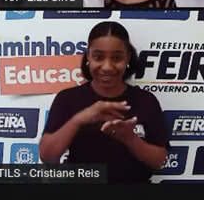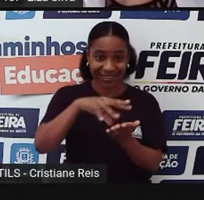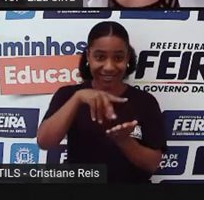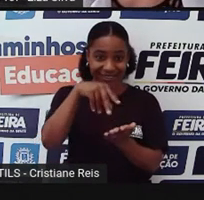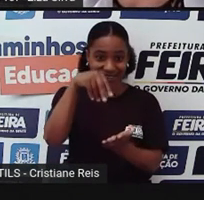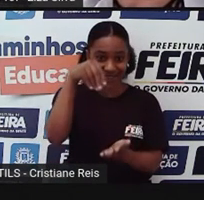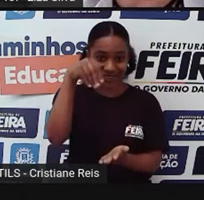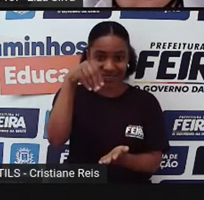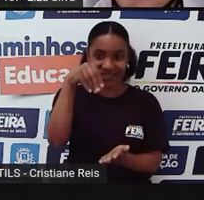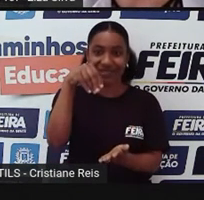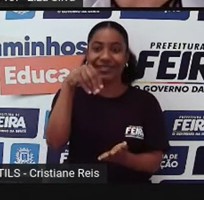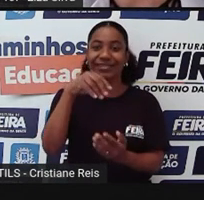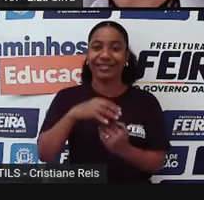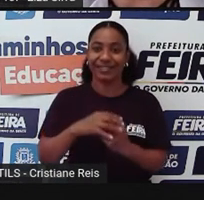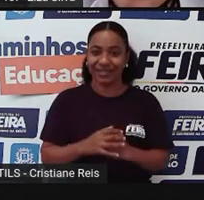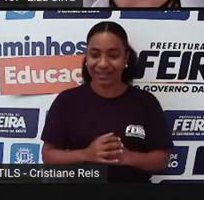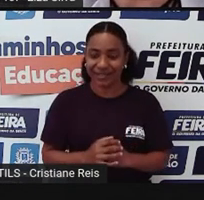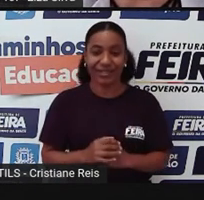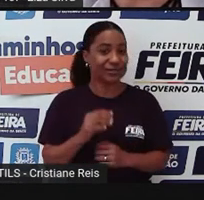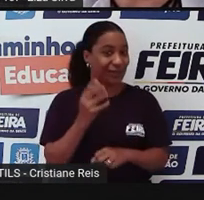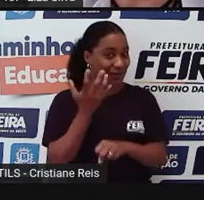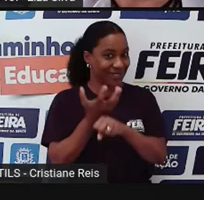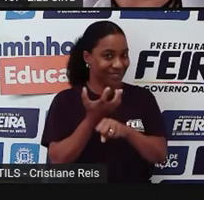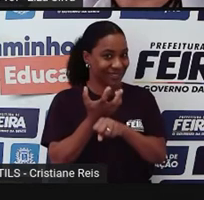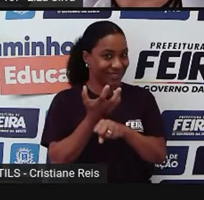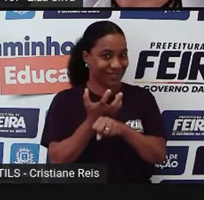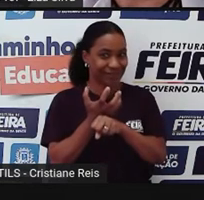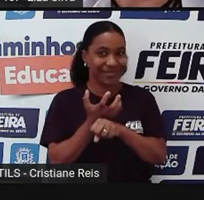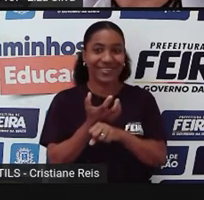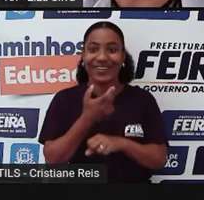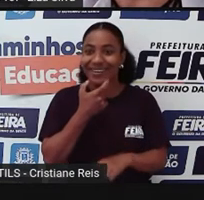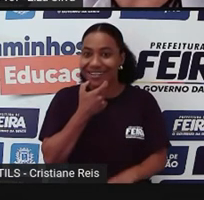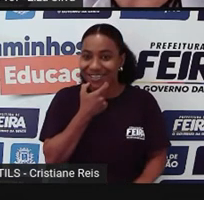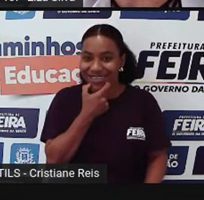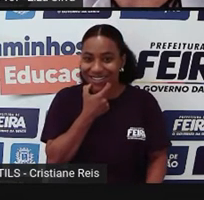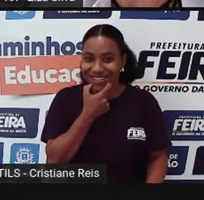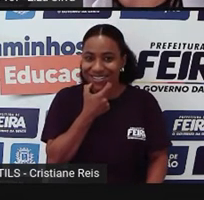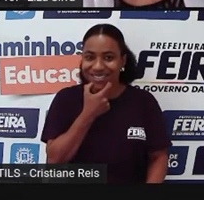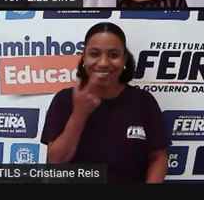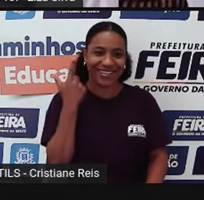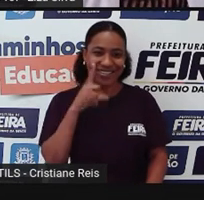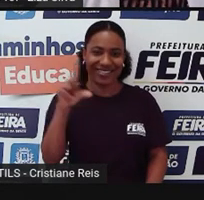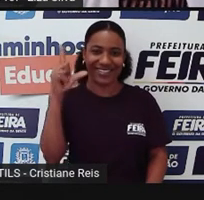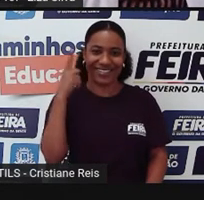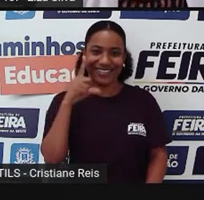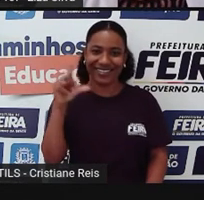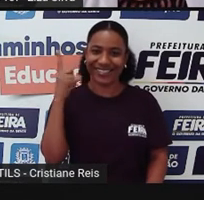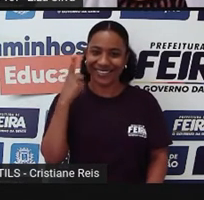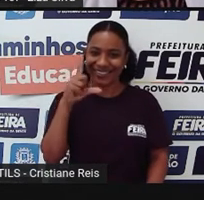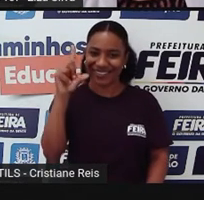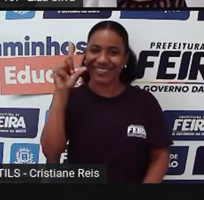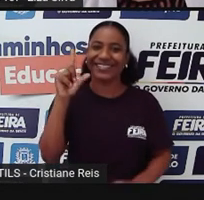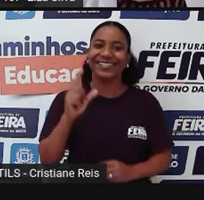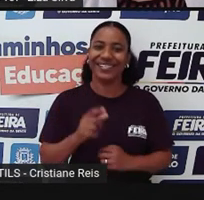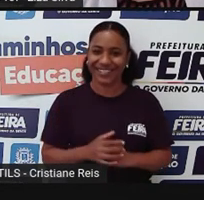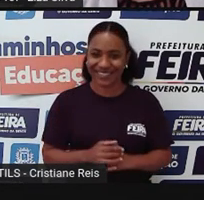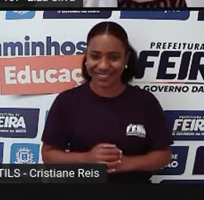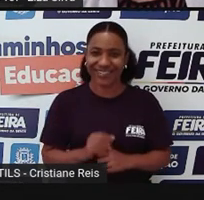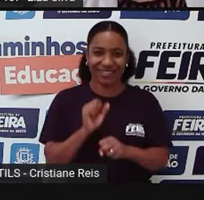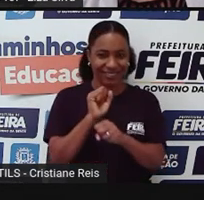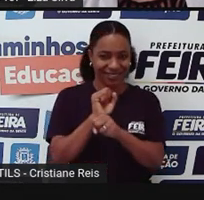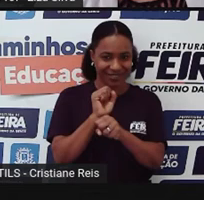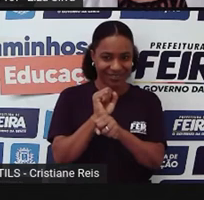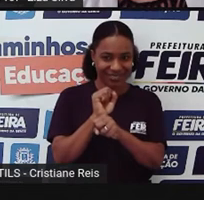é só falta a nossa disciplina encontrei gente olha aqui é esta